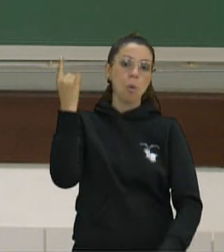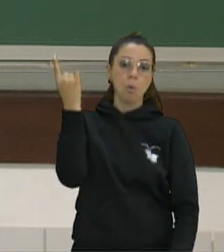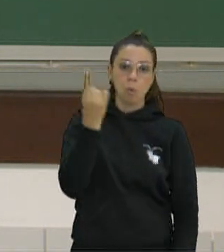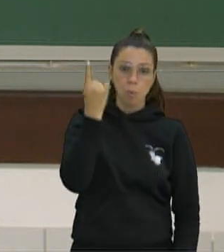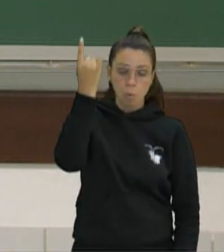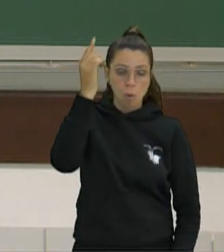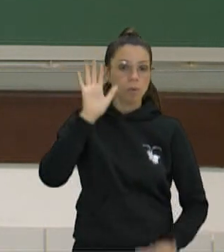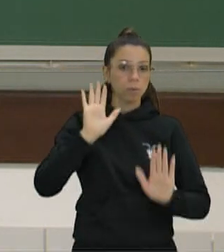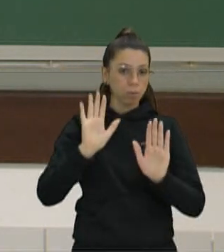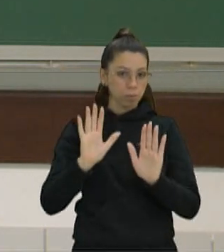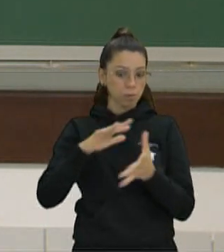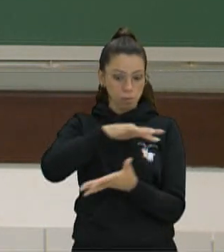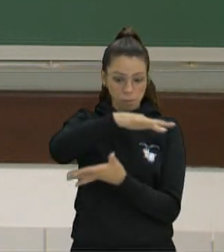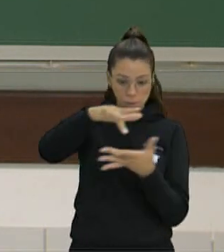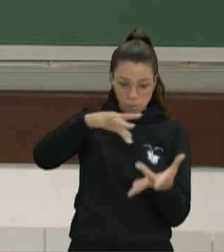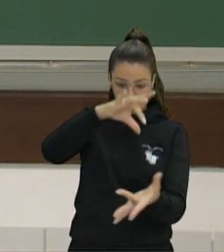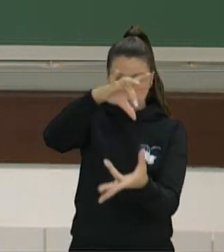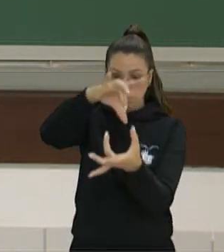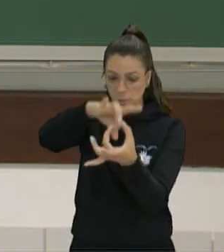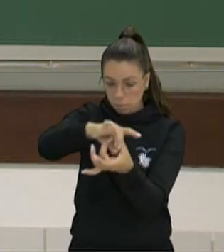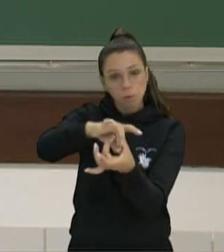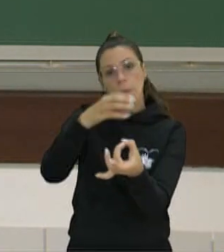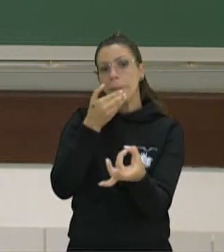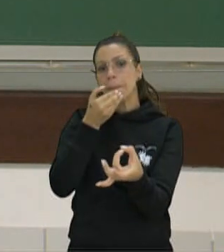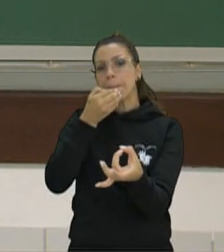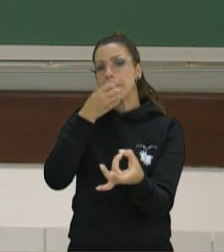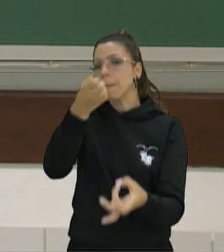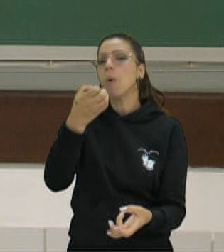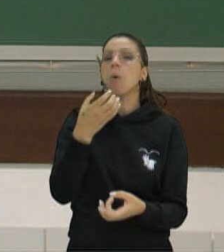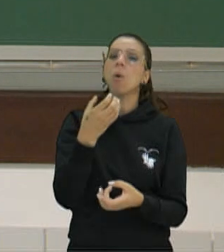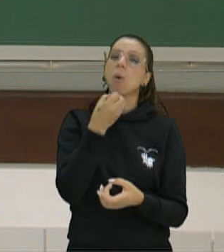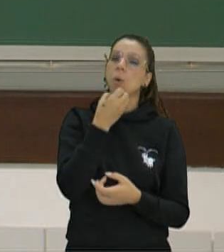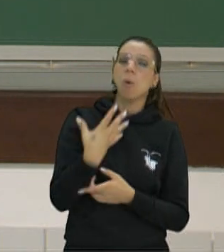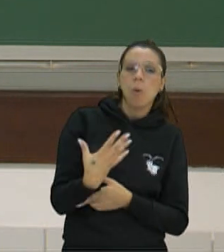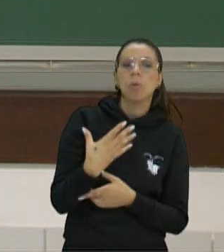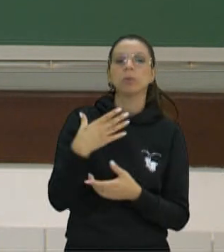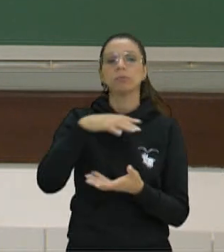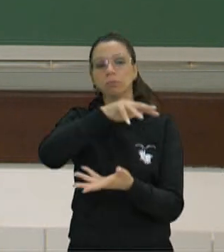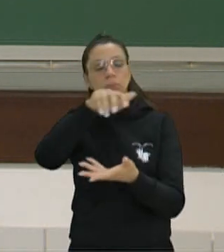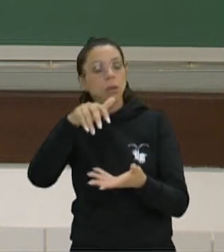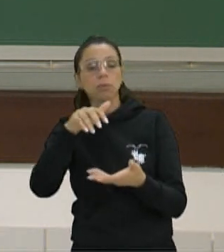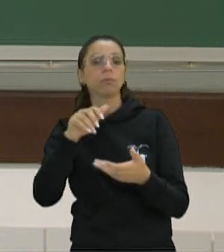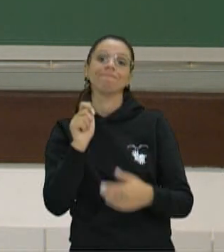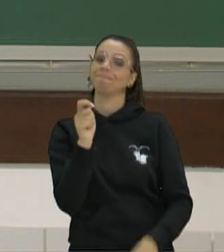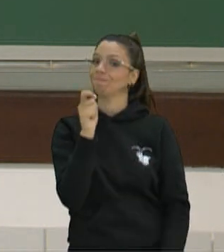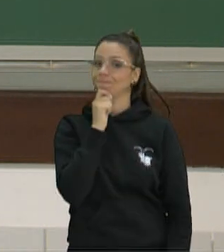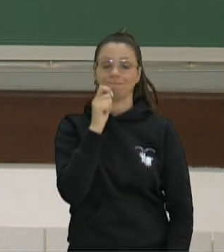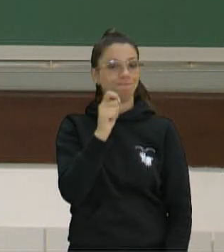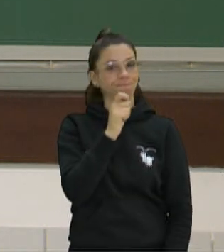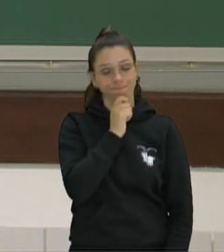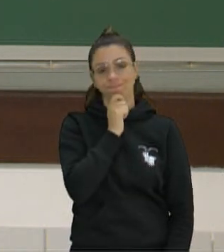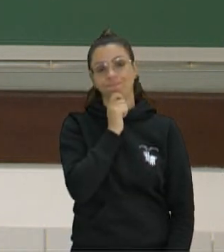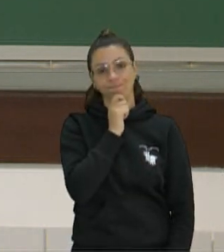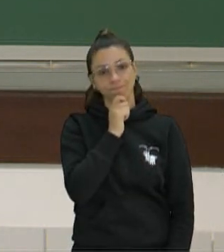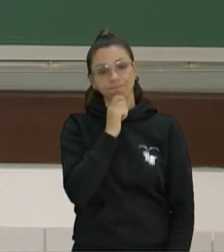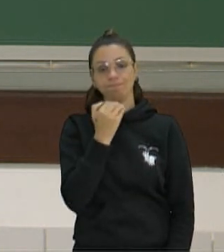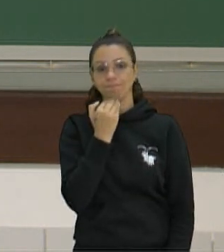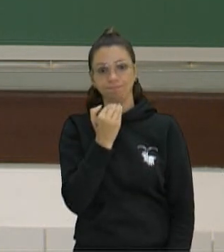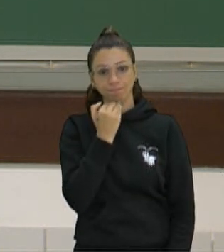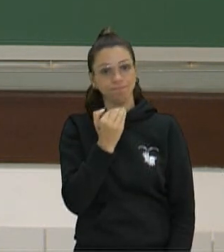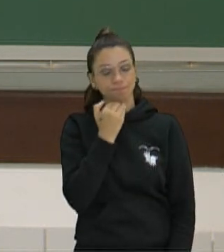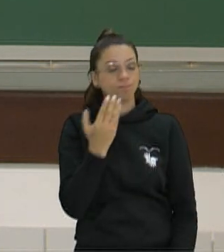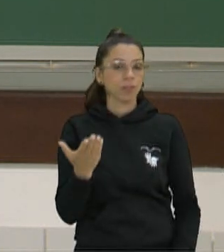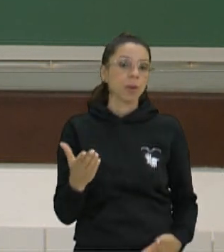tinha de a globalização como aperfeiçoamento do mundo ainda não aconteceu, né? Então, as situações